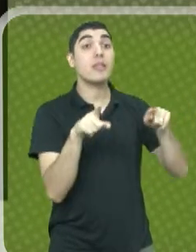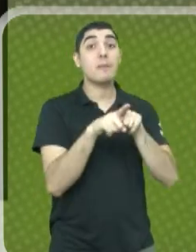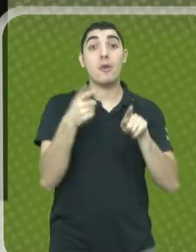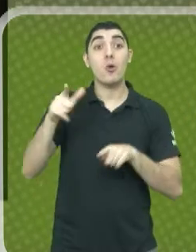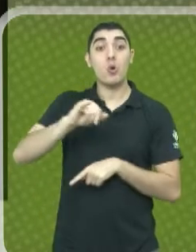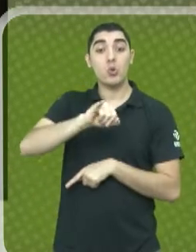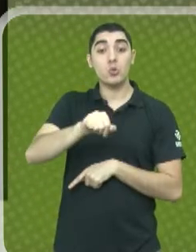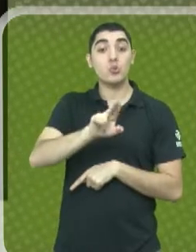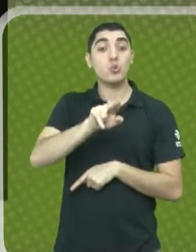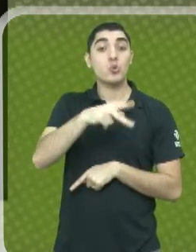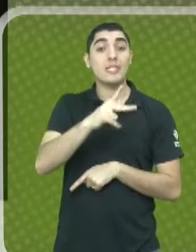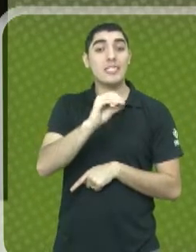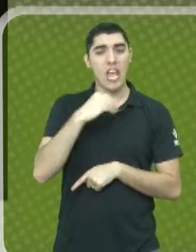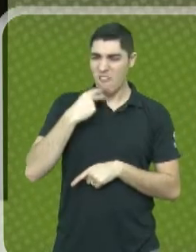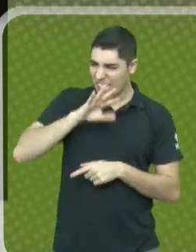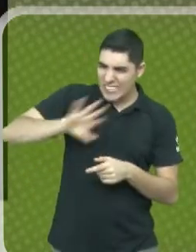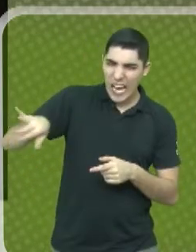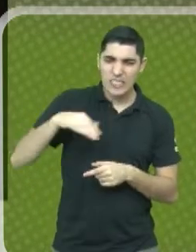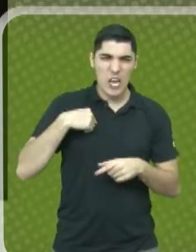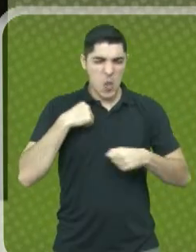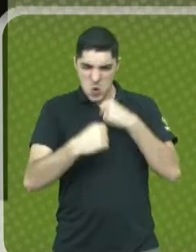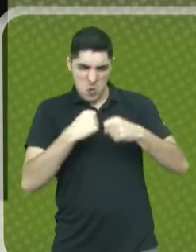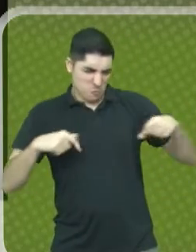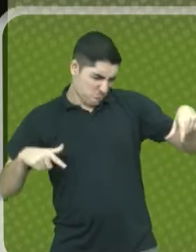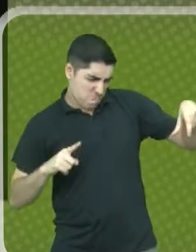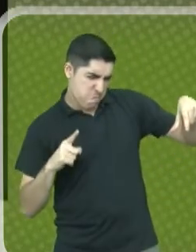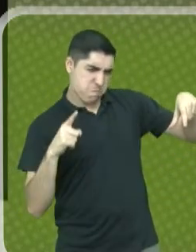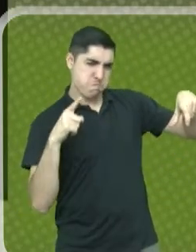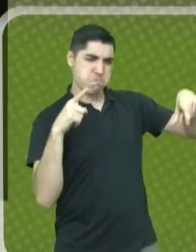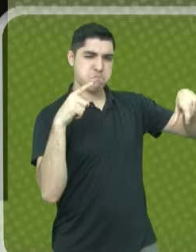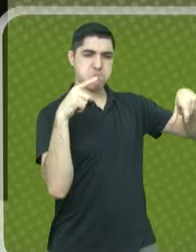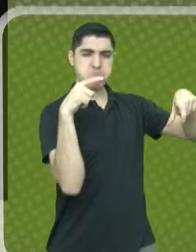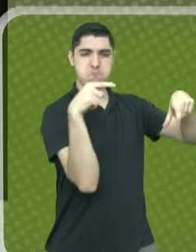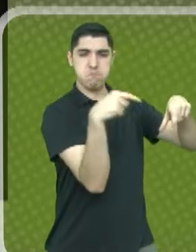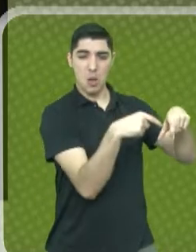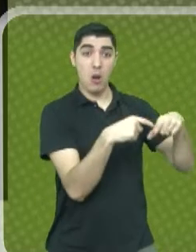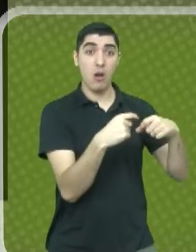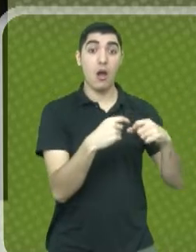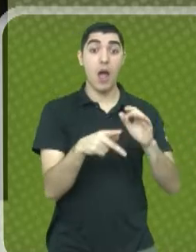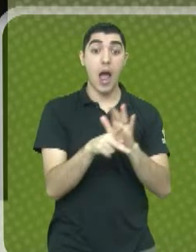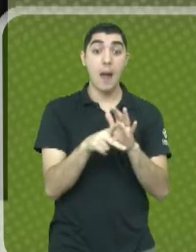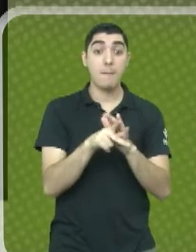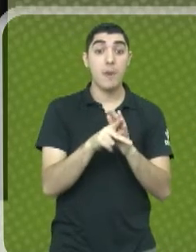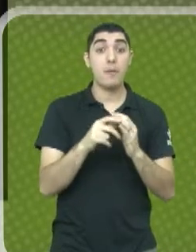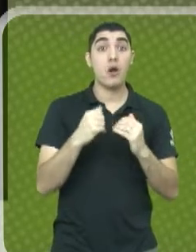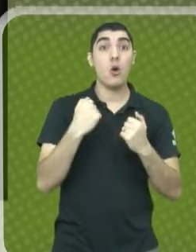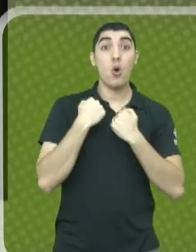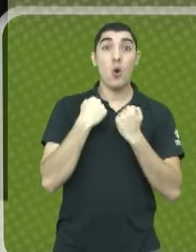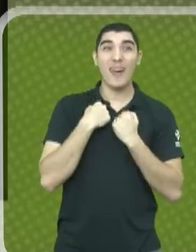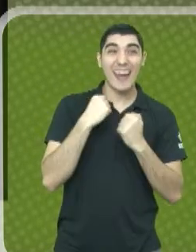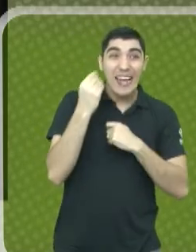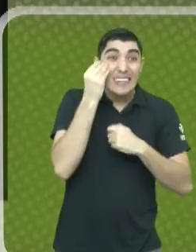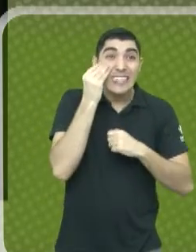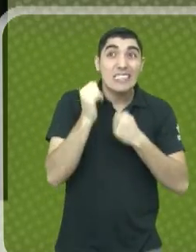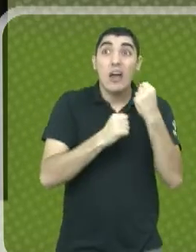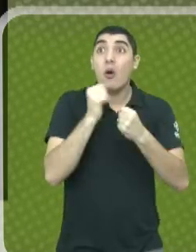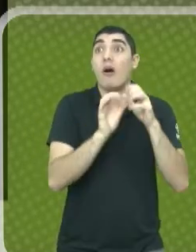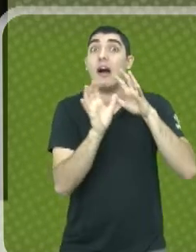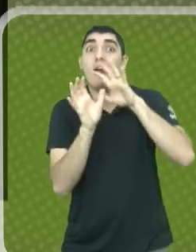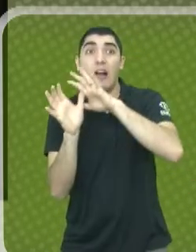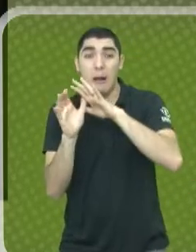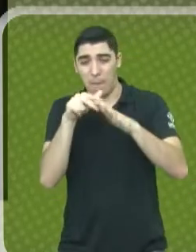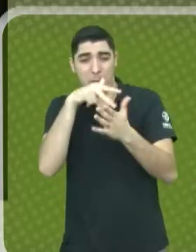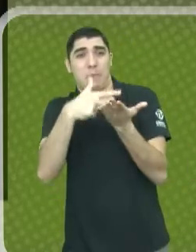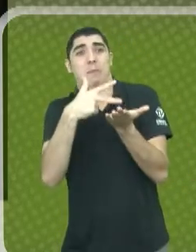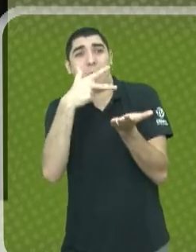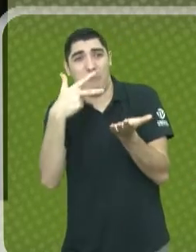sai Juninho! E aí eu venho correndo e bato, a bola viaja, né? O Yamada tenta correr para trás, tropeça,